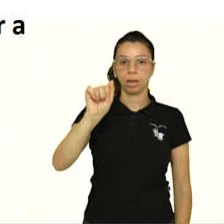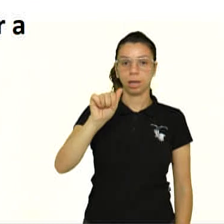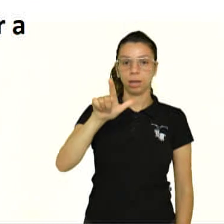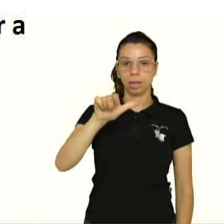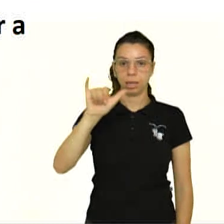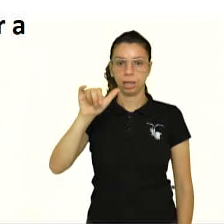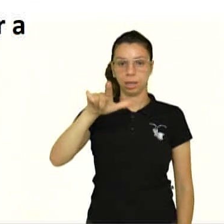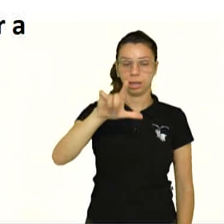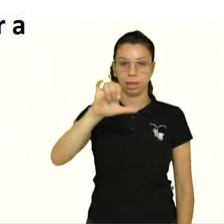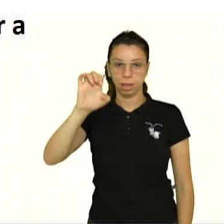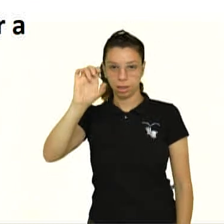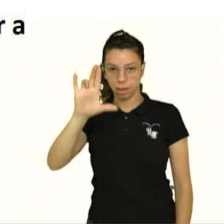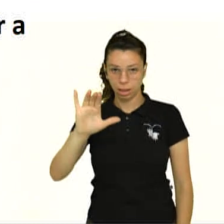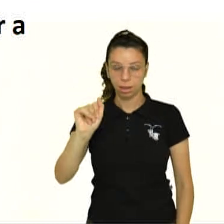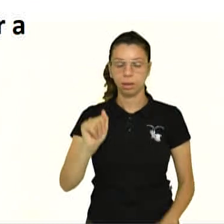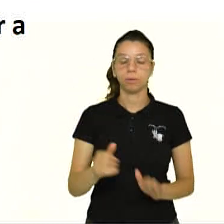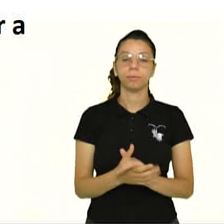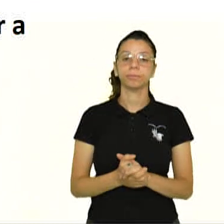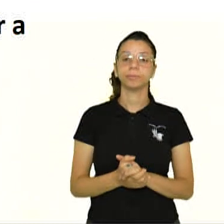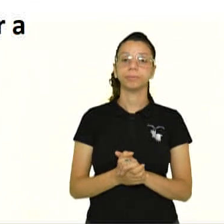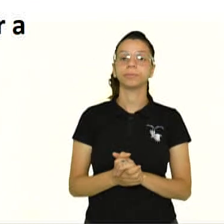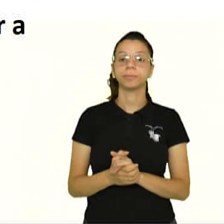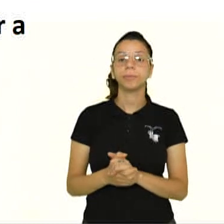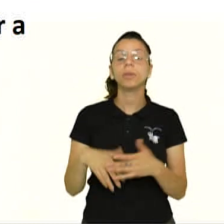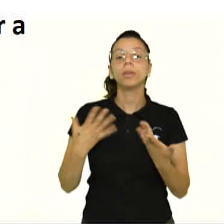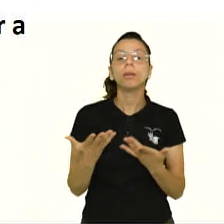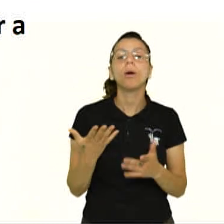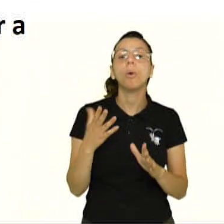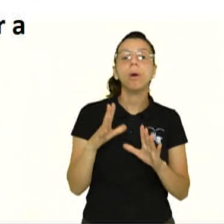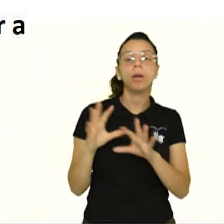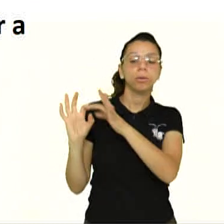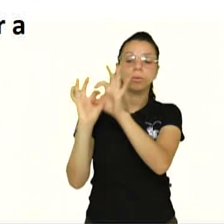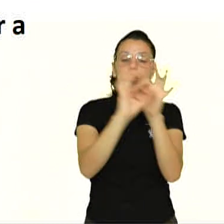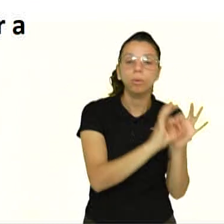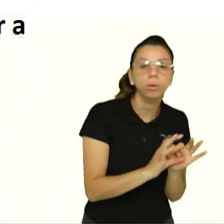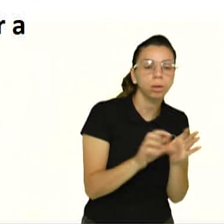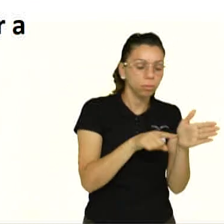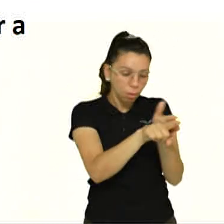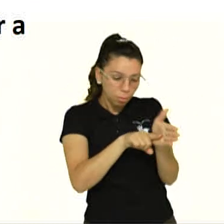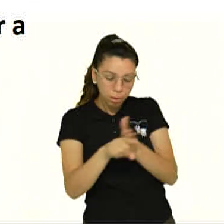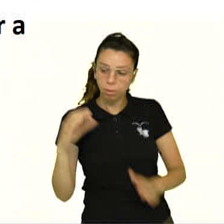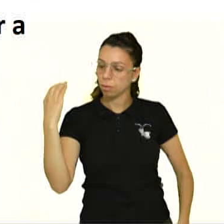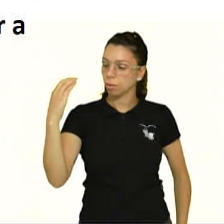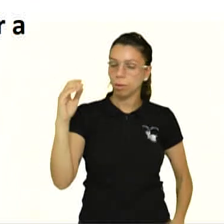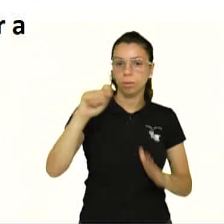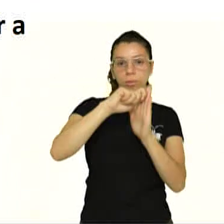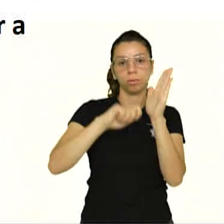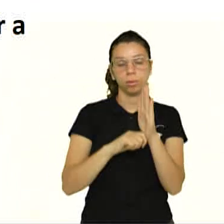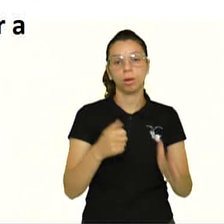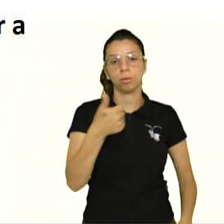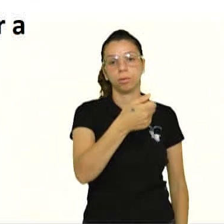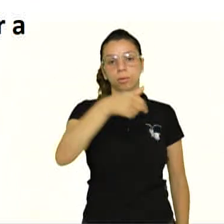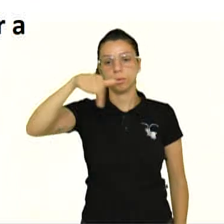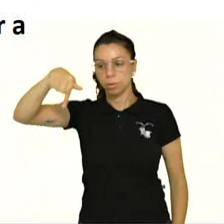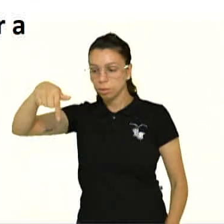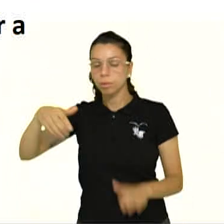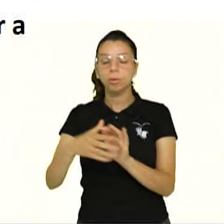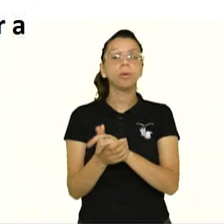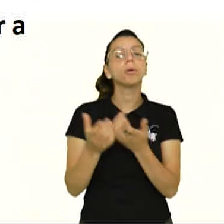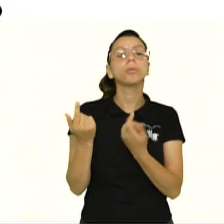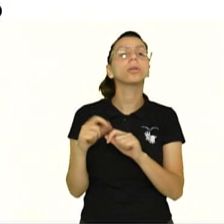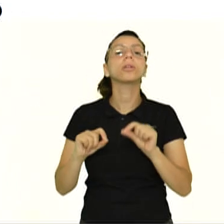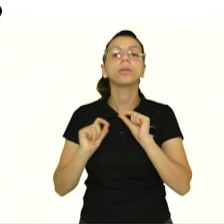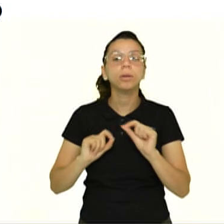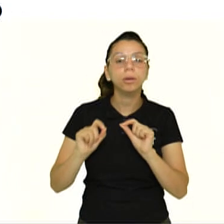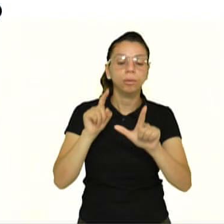No contexto da Revolução Científica do século XVII, assumir a posição de Galileu significava